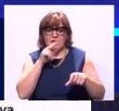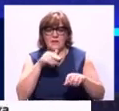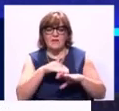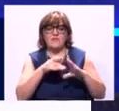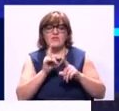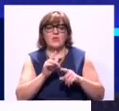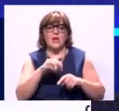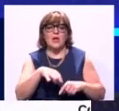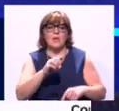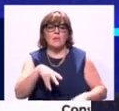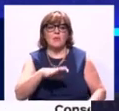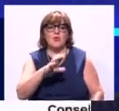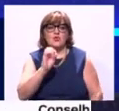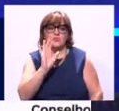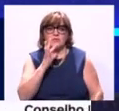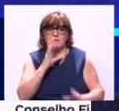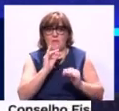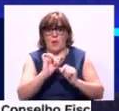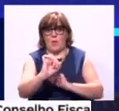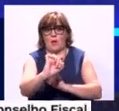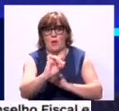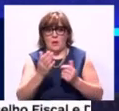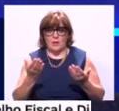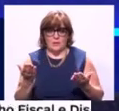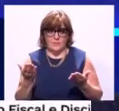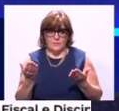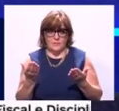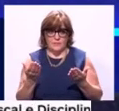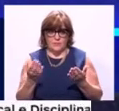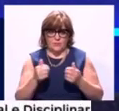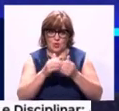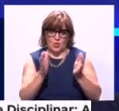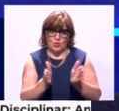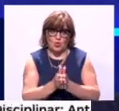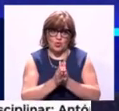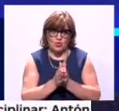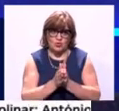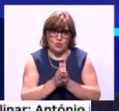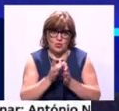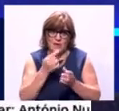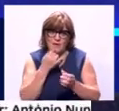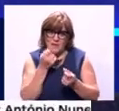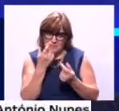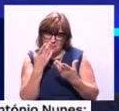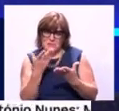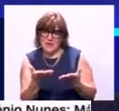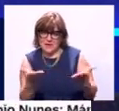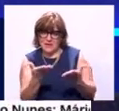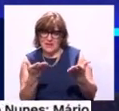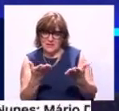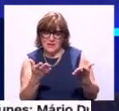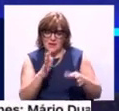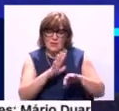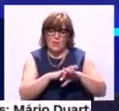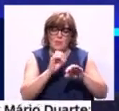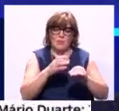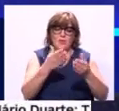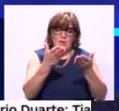vou fazer com o Moncho Lopes? Vou ter que falar com ele. Com todos, claro. Com todos, compreende. Por isso, não